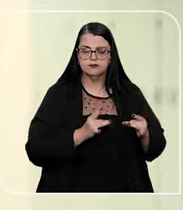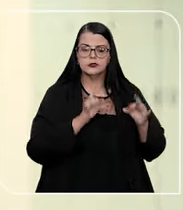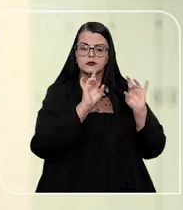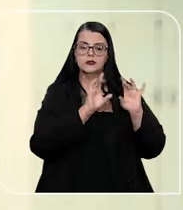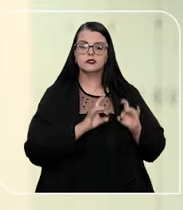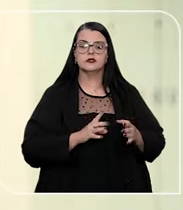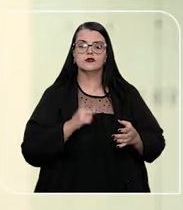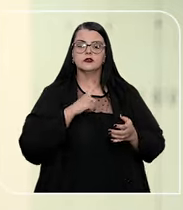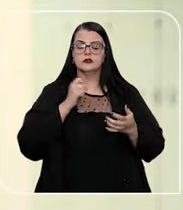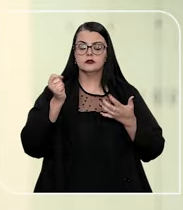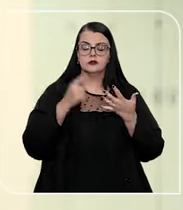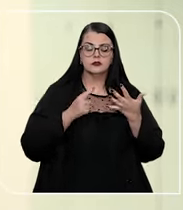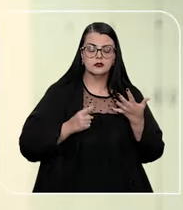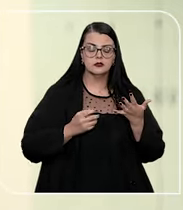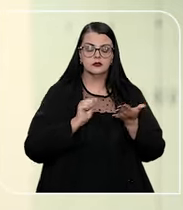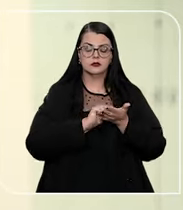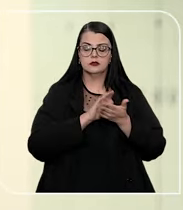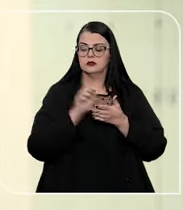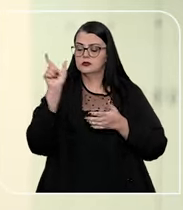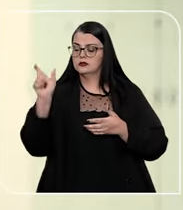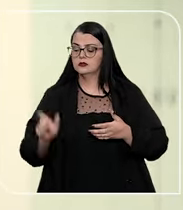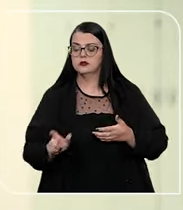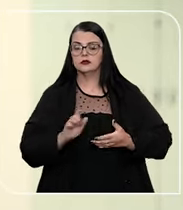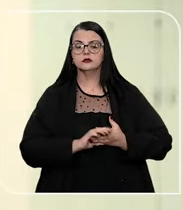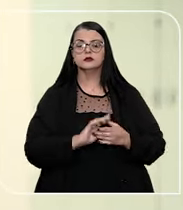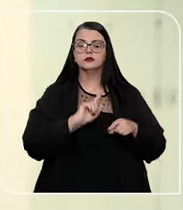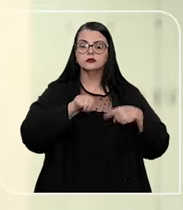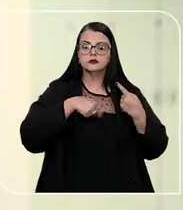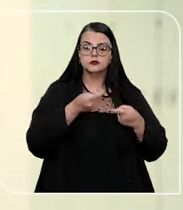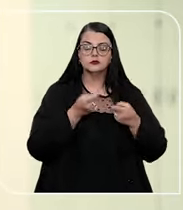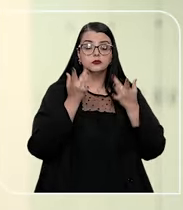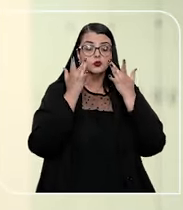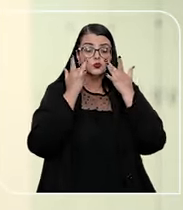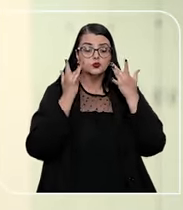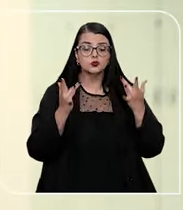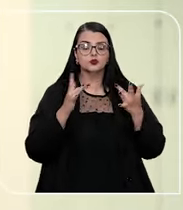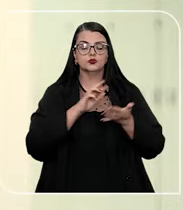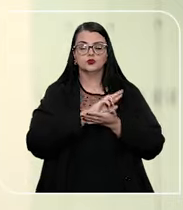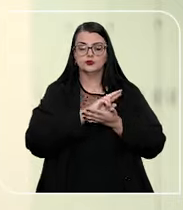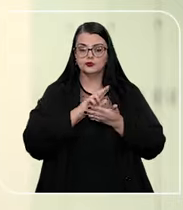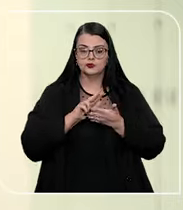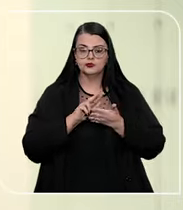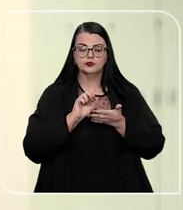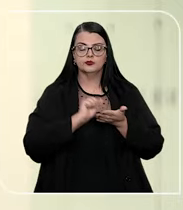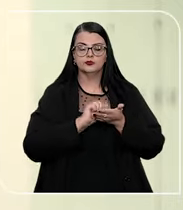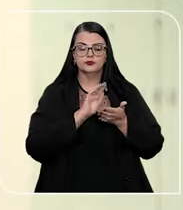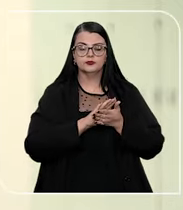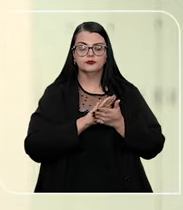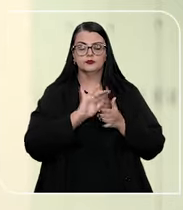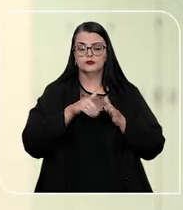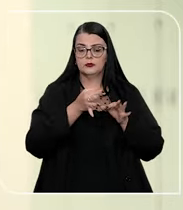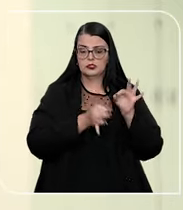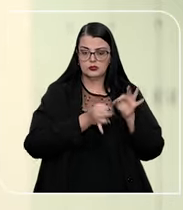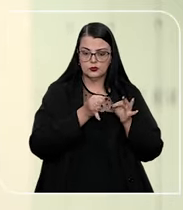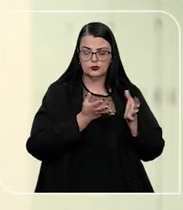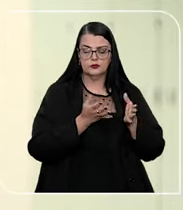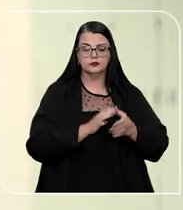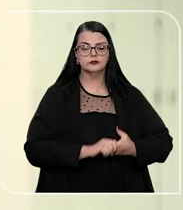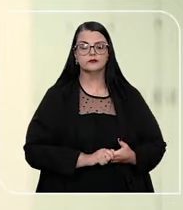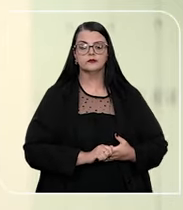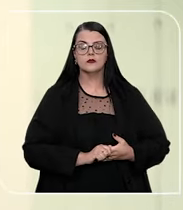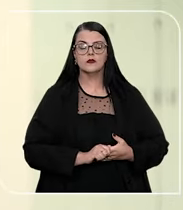específicos para receber citações ou intimações pessoais e na sequência apresentou exceção de pré-executividade